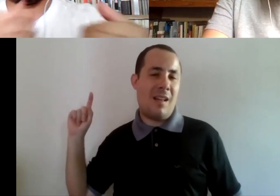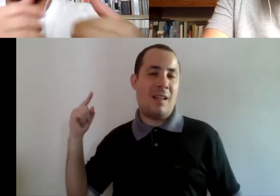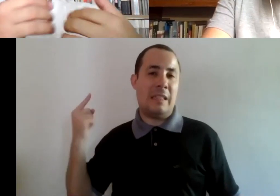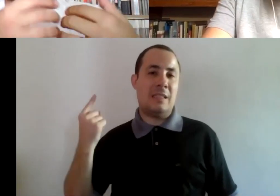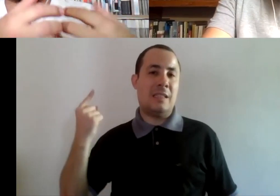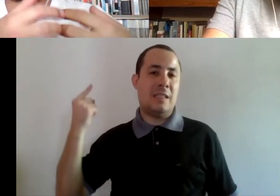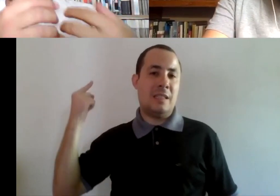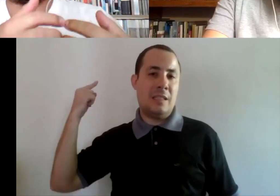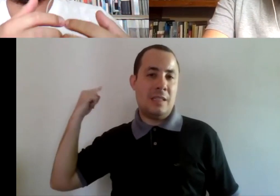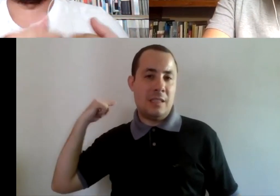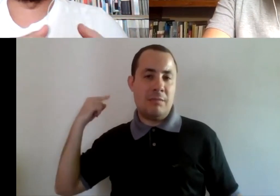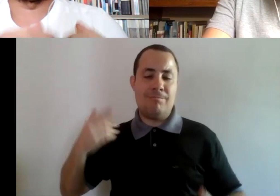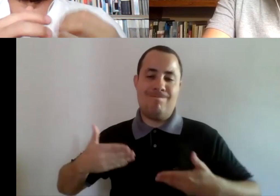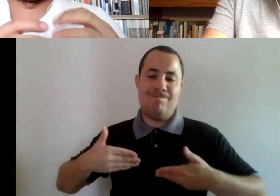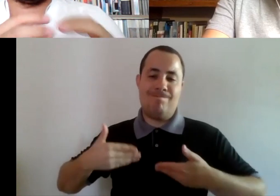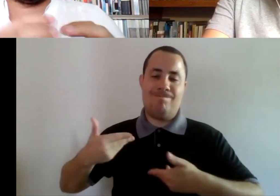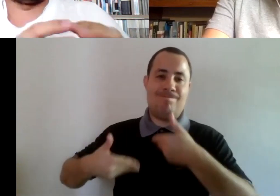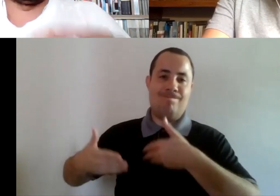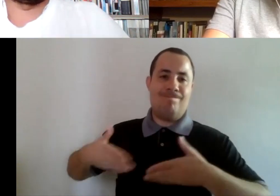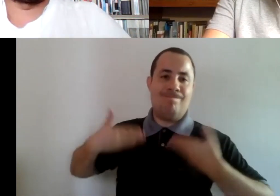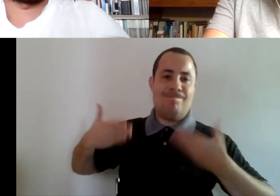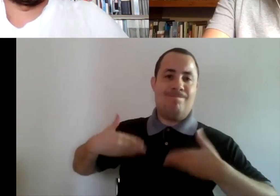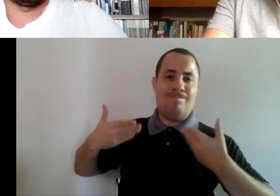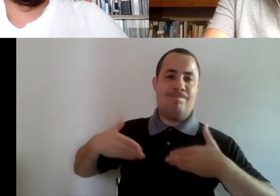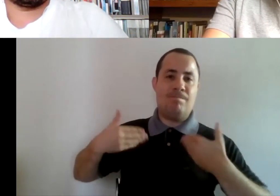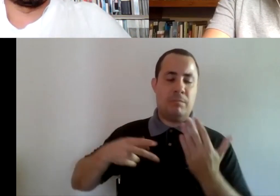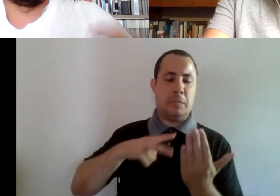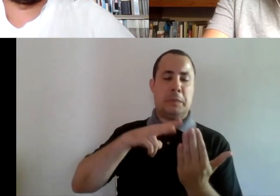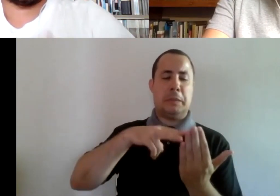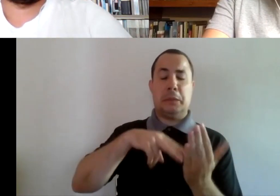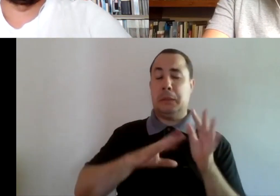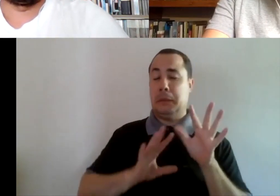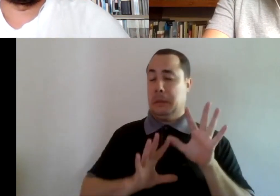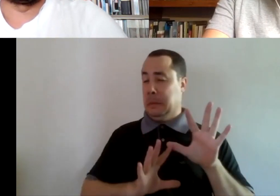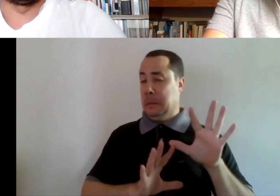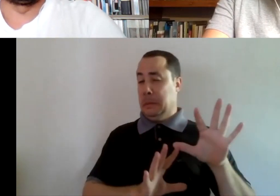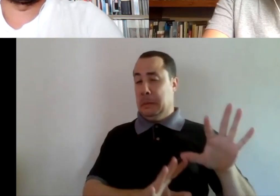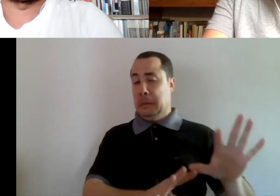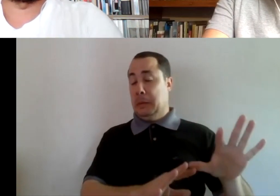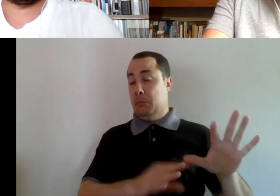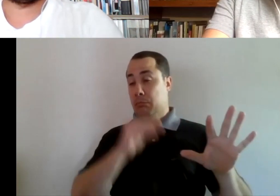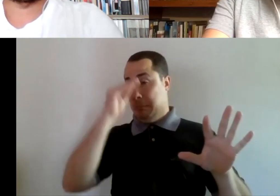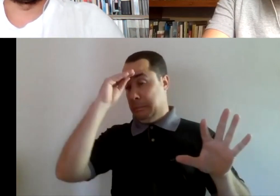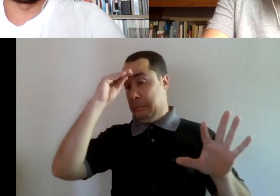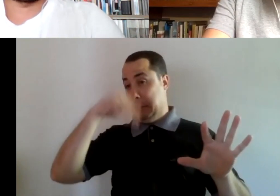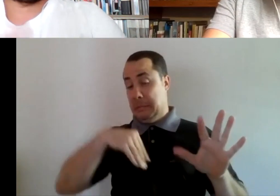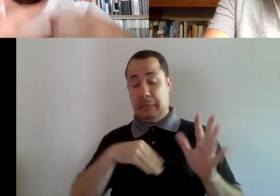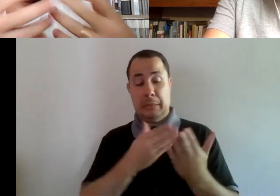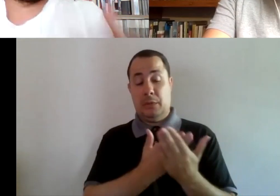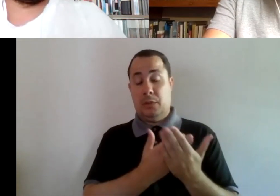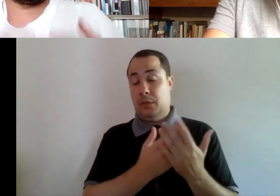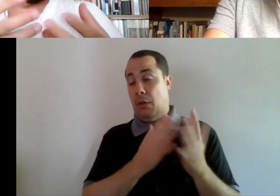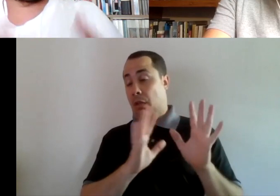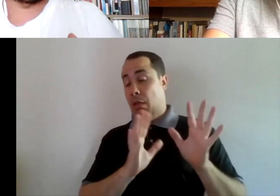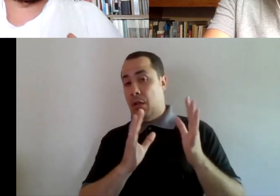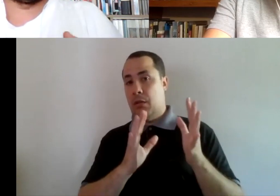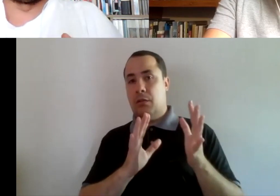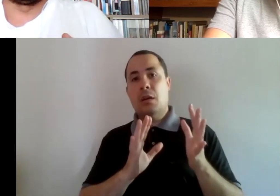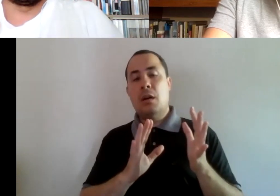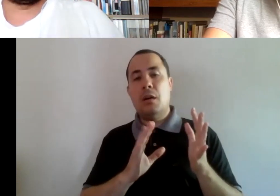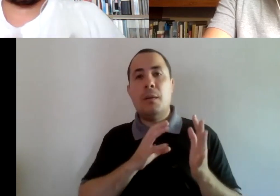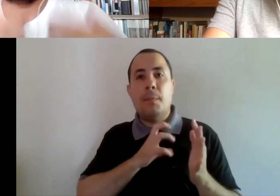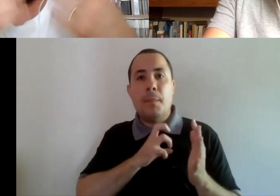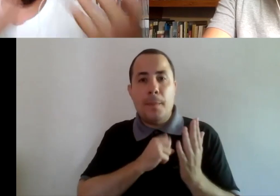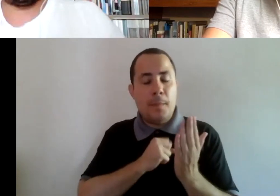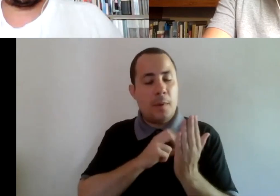que faz com que a literatura não vire aquele bicho estranho, né, um objeto de estudo simplesmente, sim, mas que ele passe a fazer